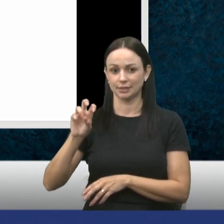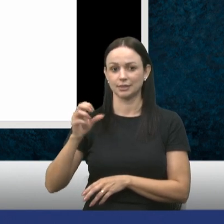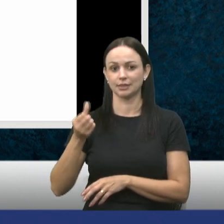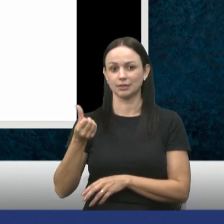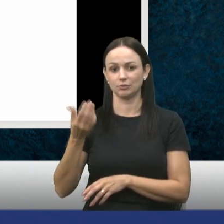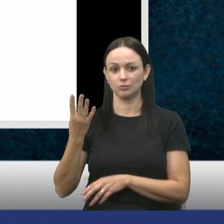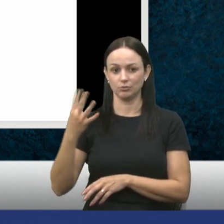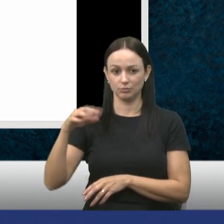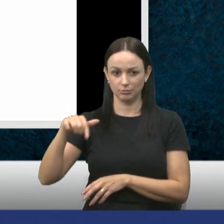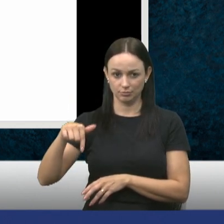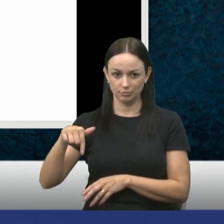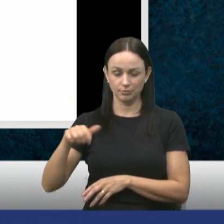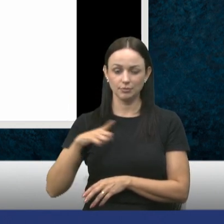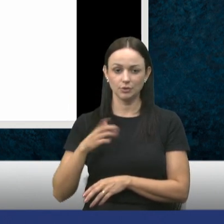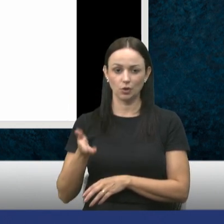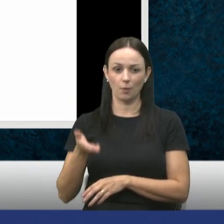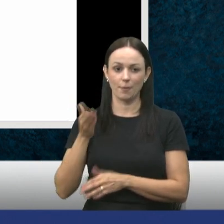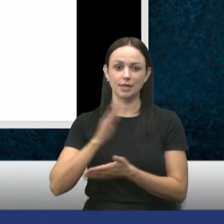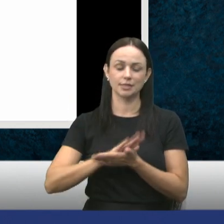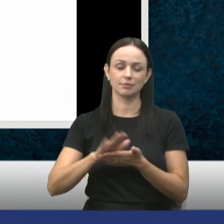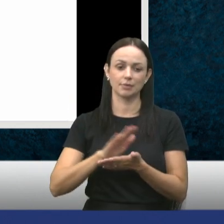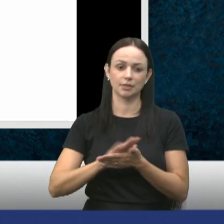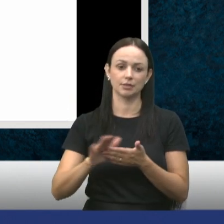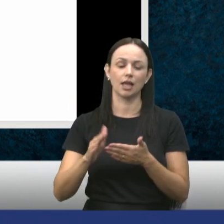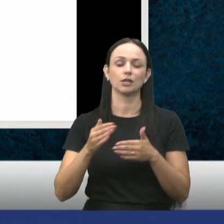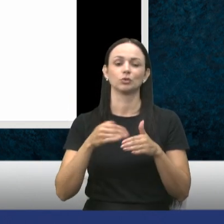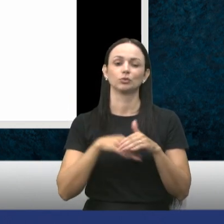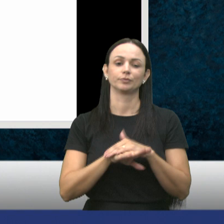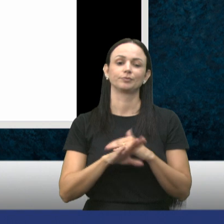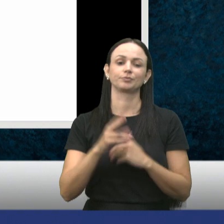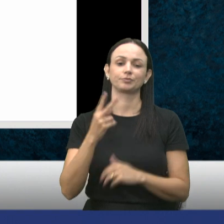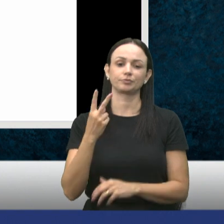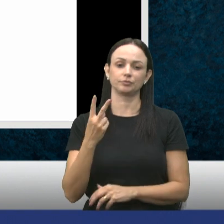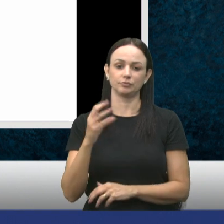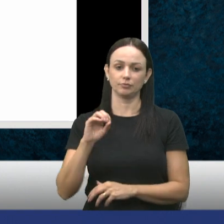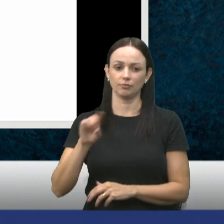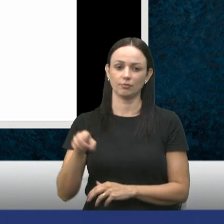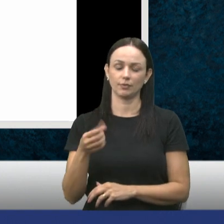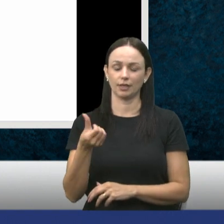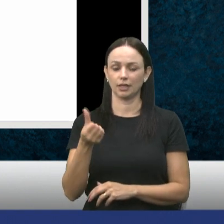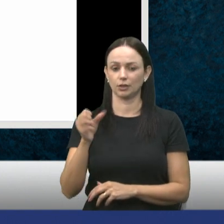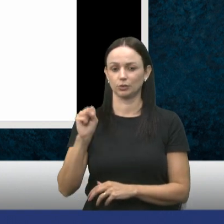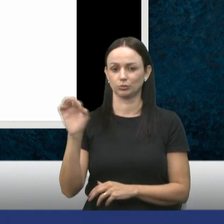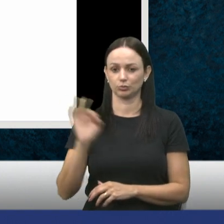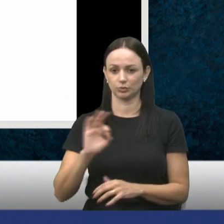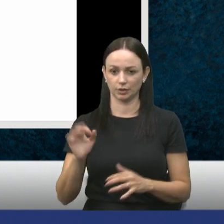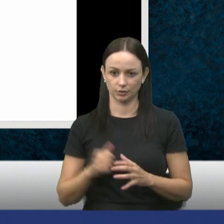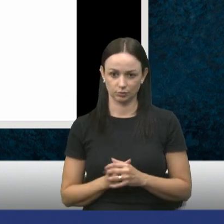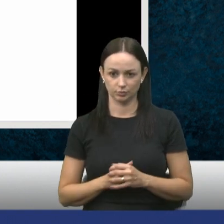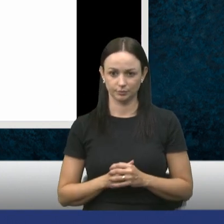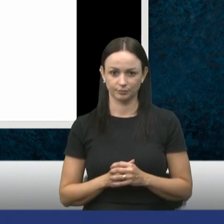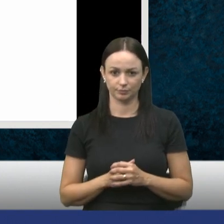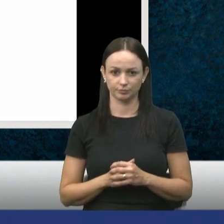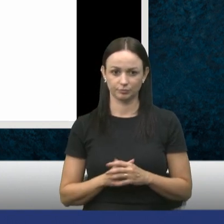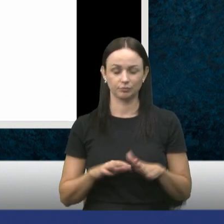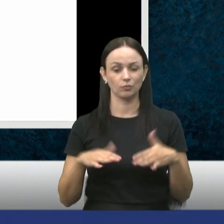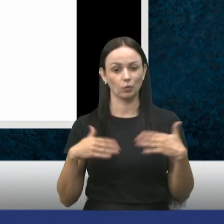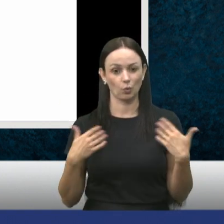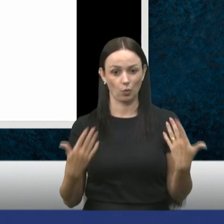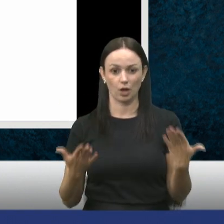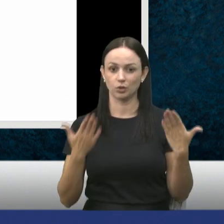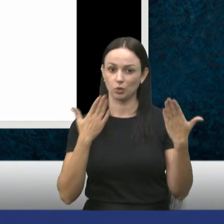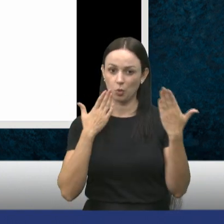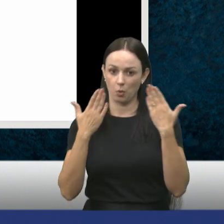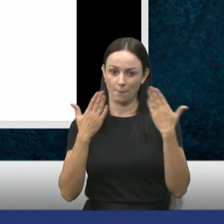378.705.647, um aumento de despesa empenhada de 20,68%. Quando comparamos